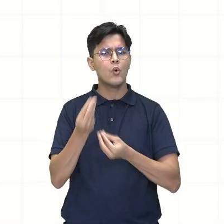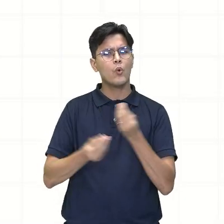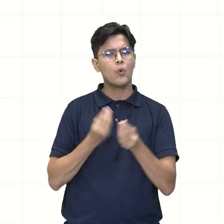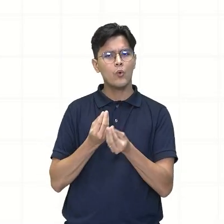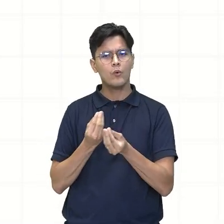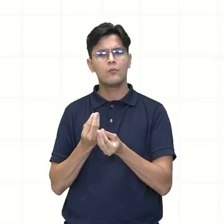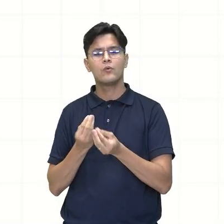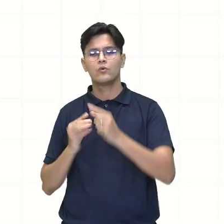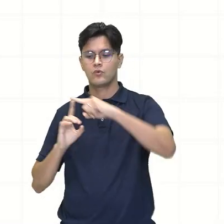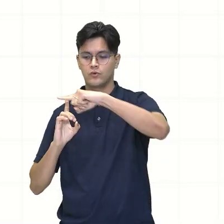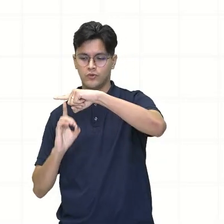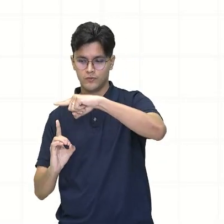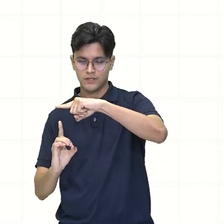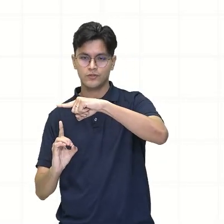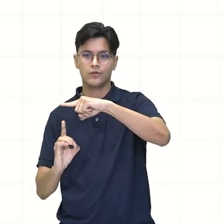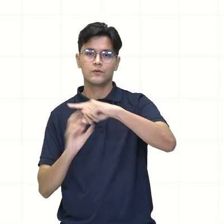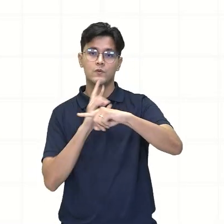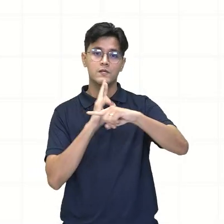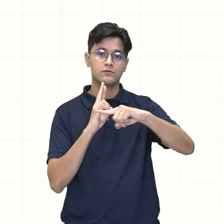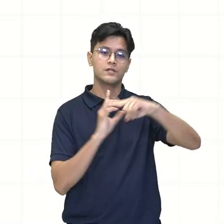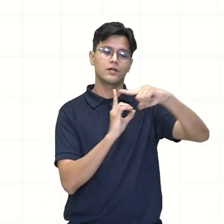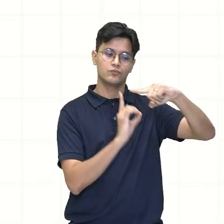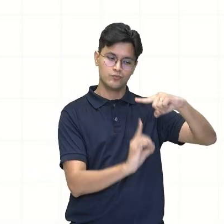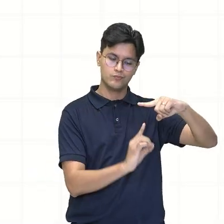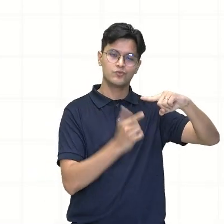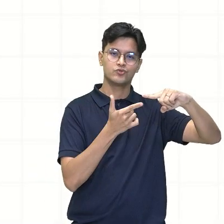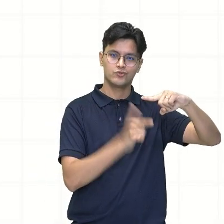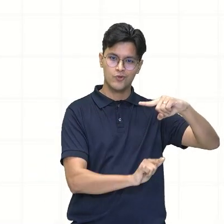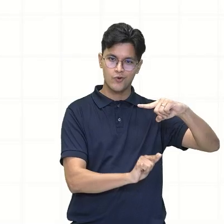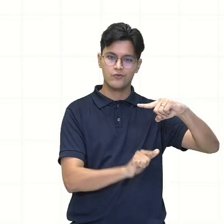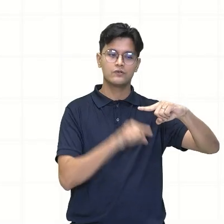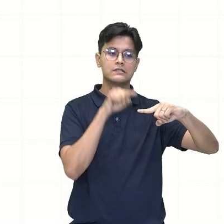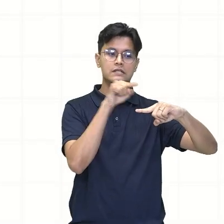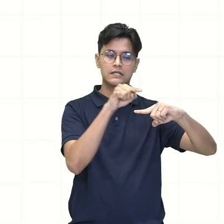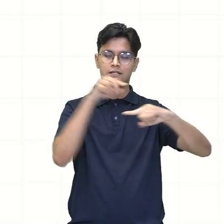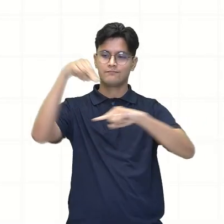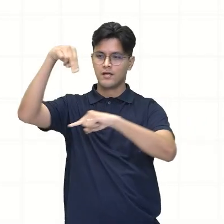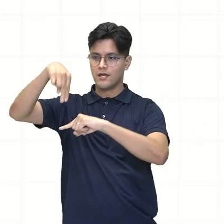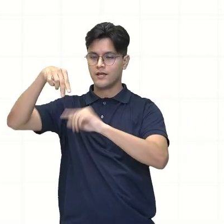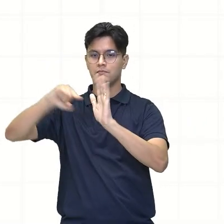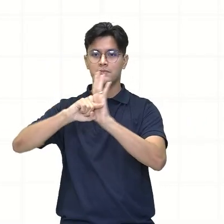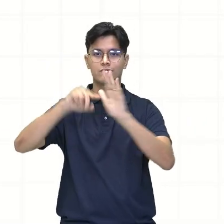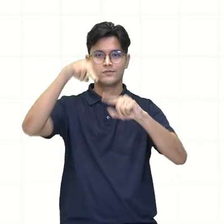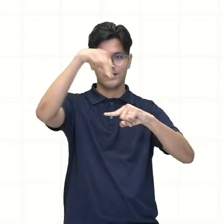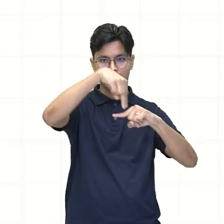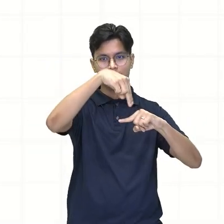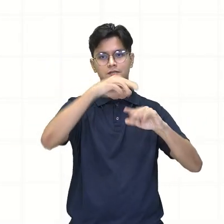nos numeradores. Então, 9 menos 2 vai dar 7.